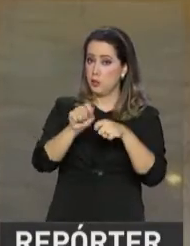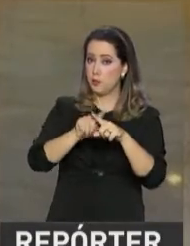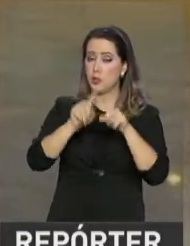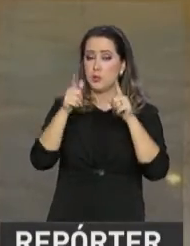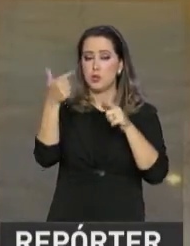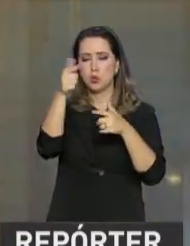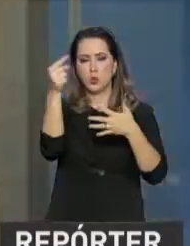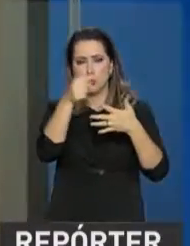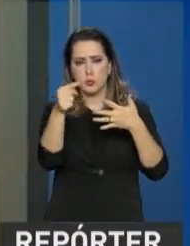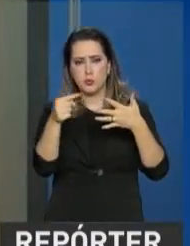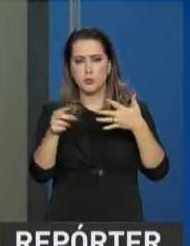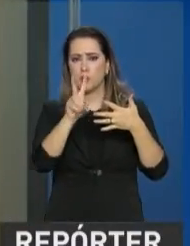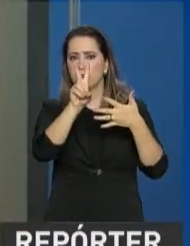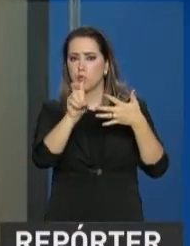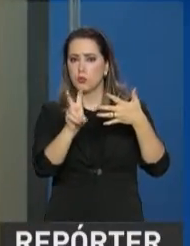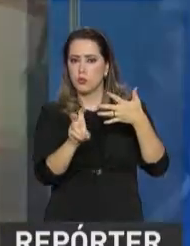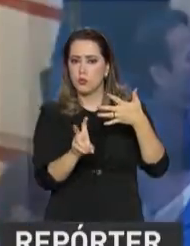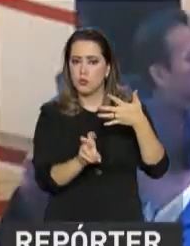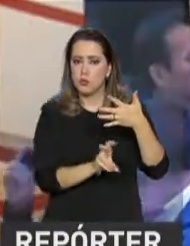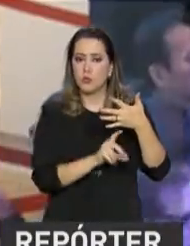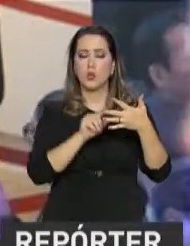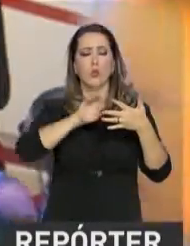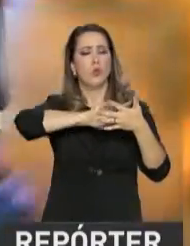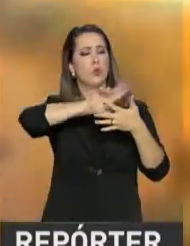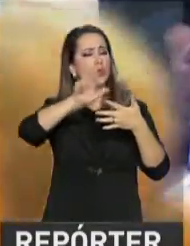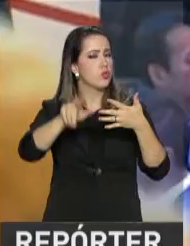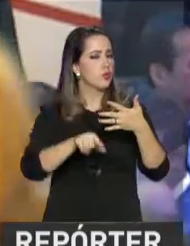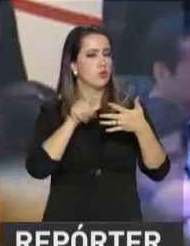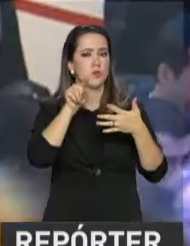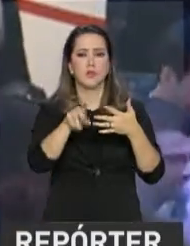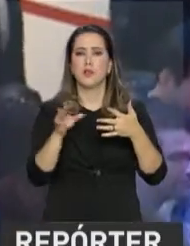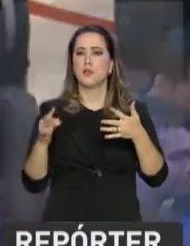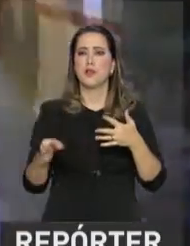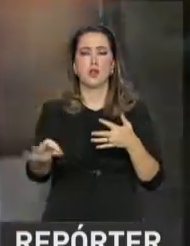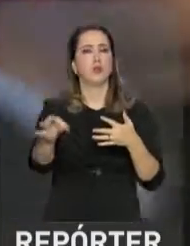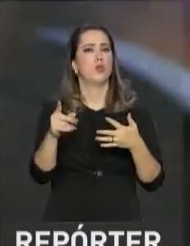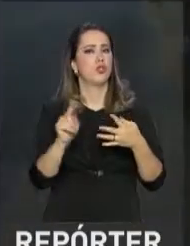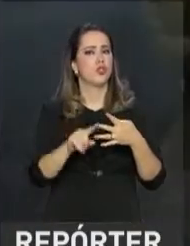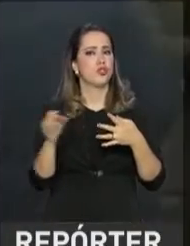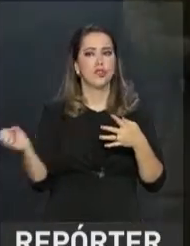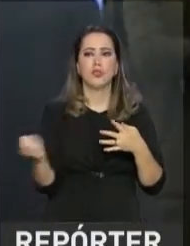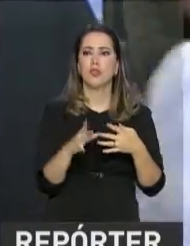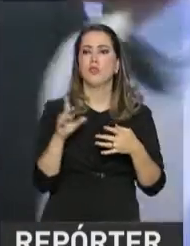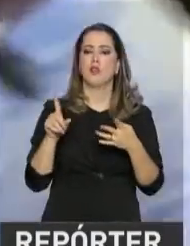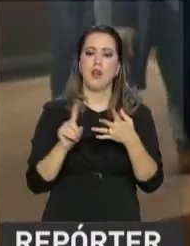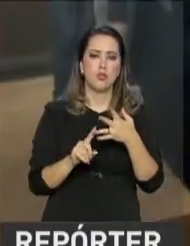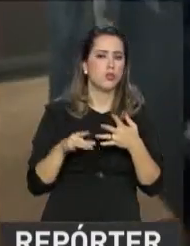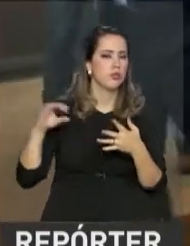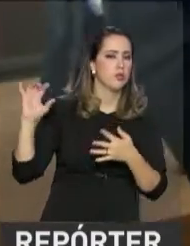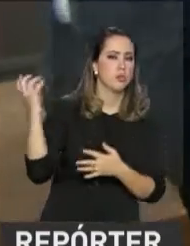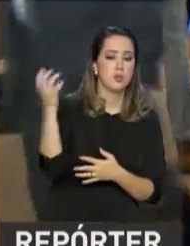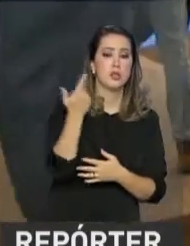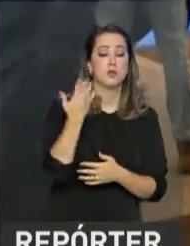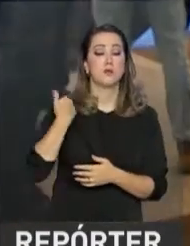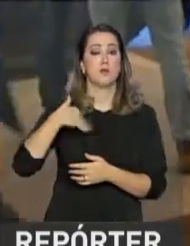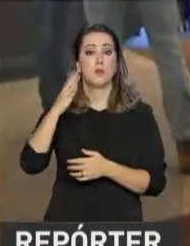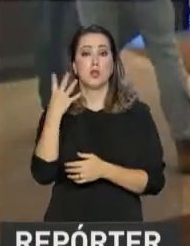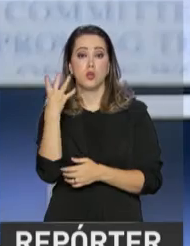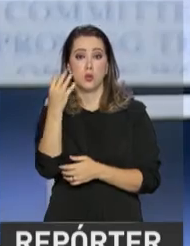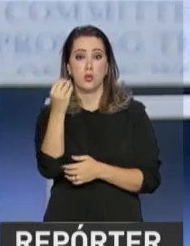geopolítica meio ambiente inovação tecnologia entre outros em mais de 400 painéis e